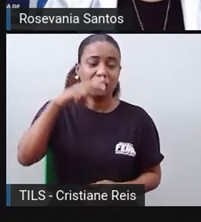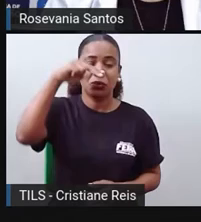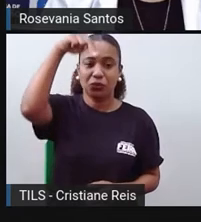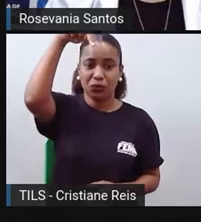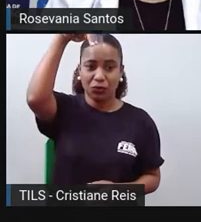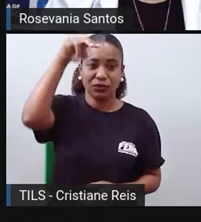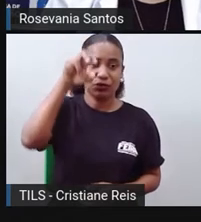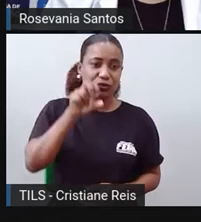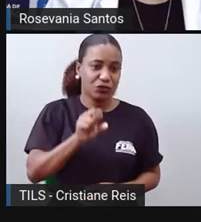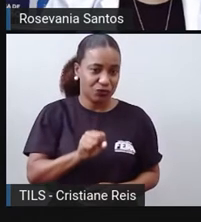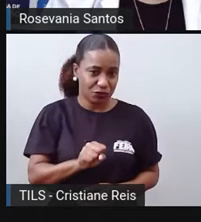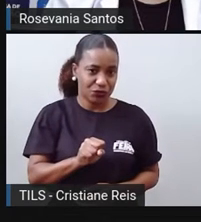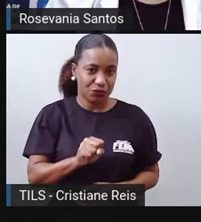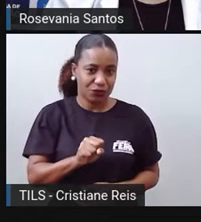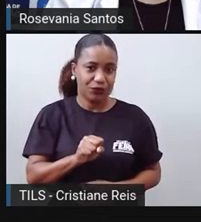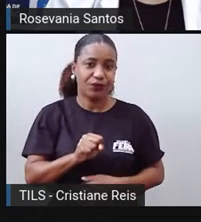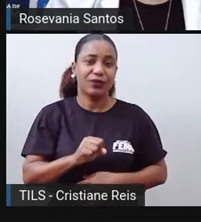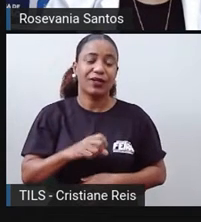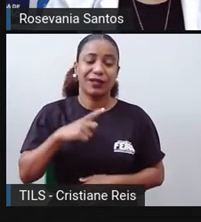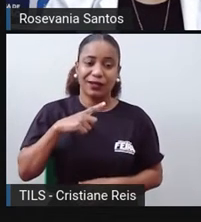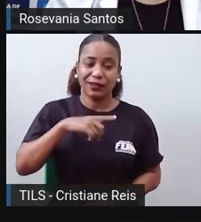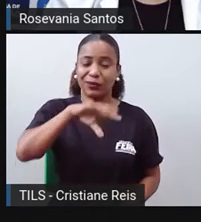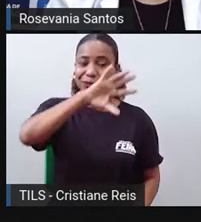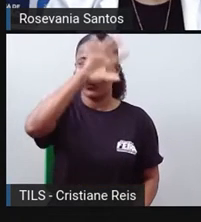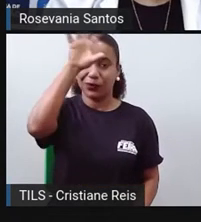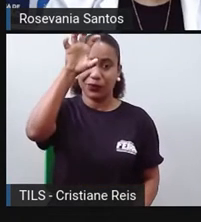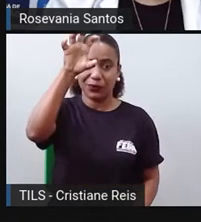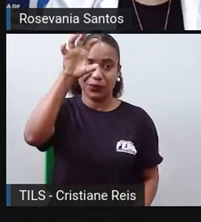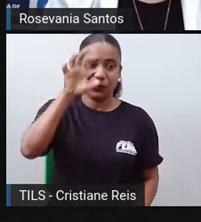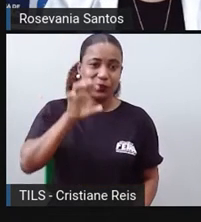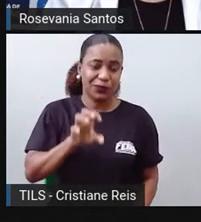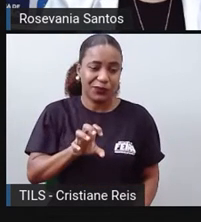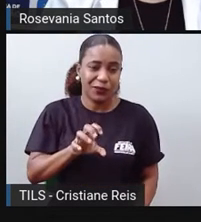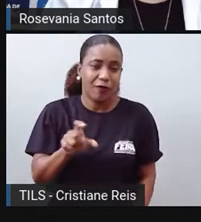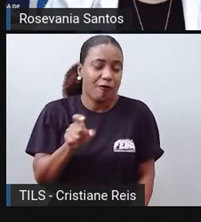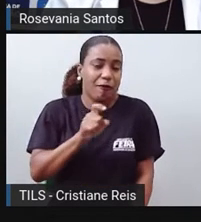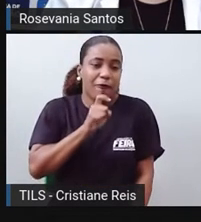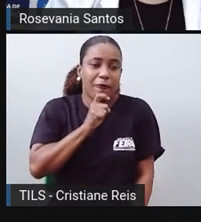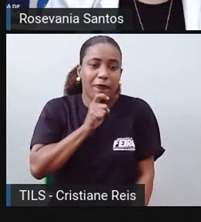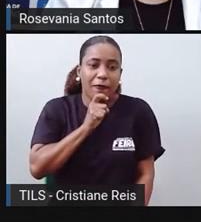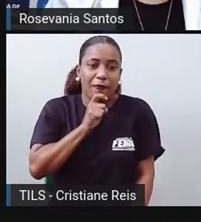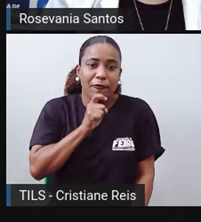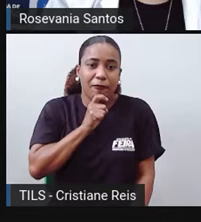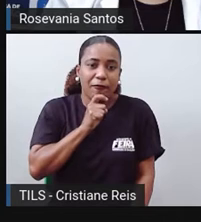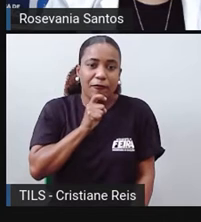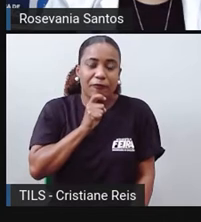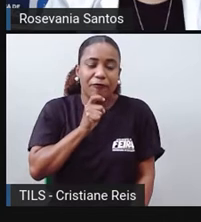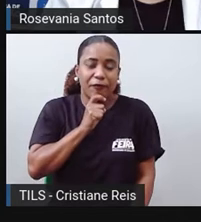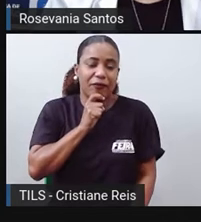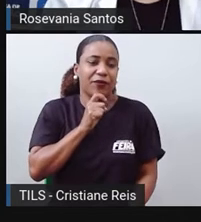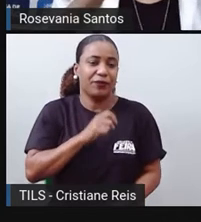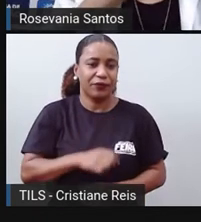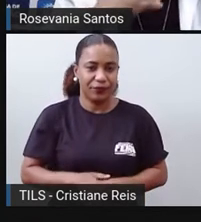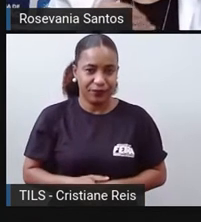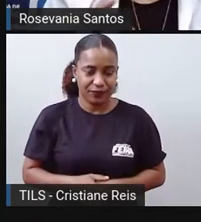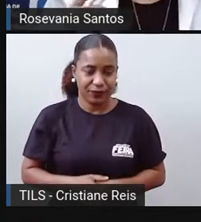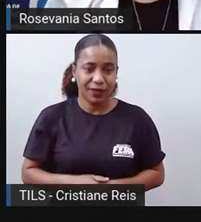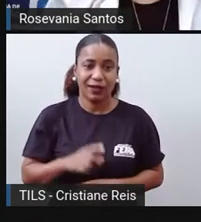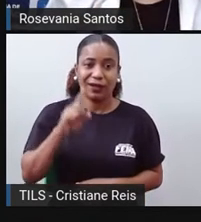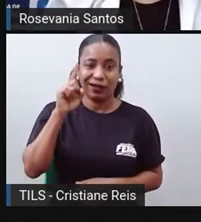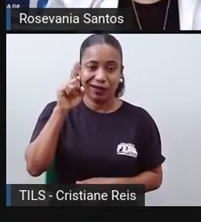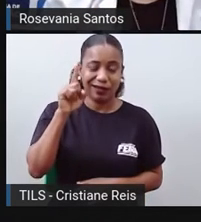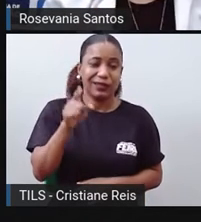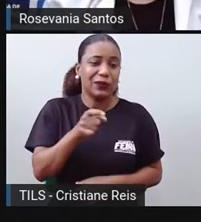sul, sendo chamada também de regiões glaciais ou frígidas. Então, elas levam em consideração que elas estão bastante